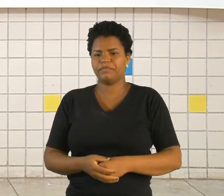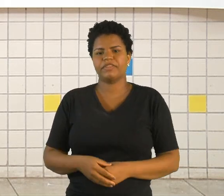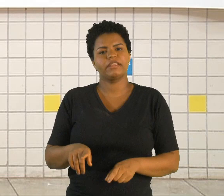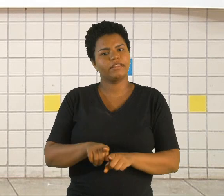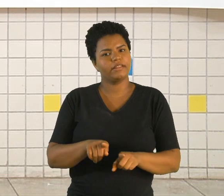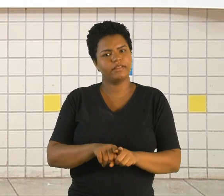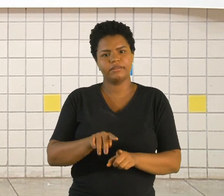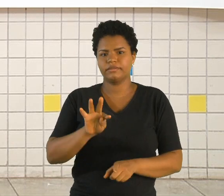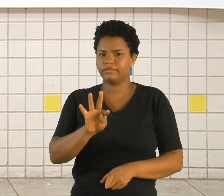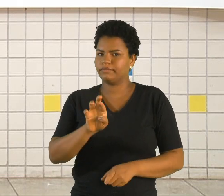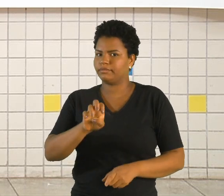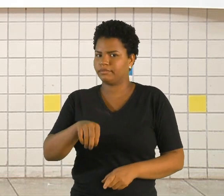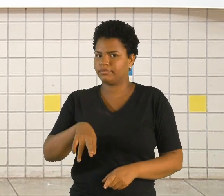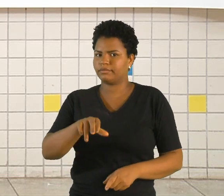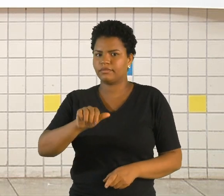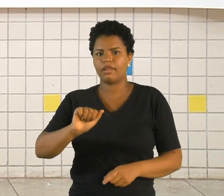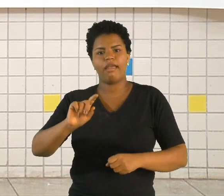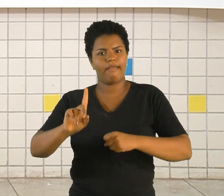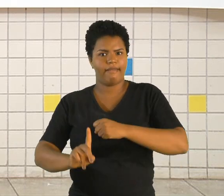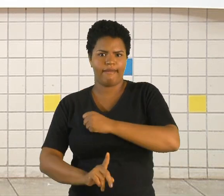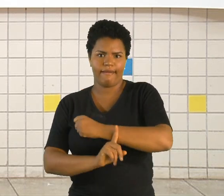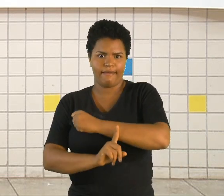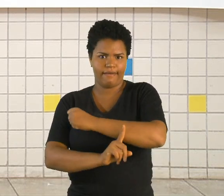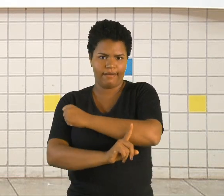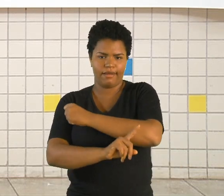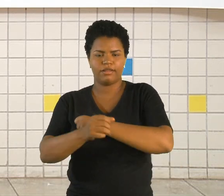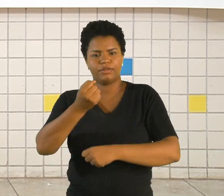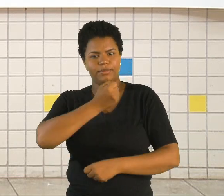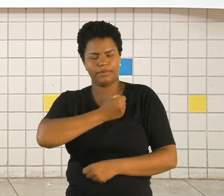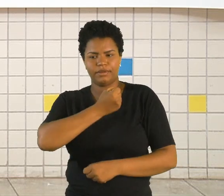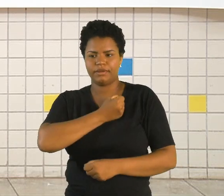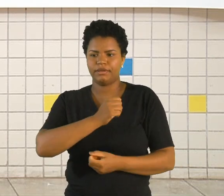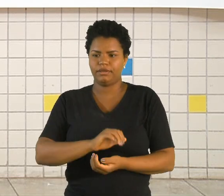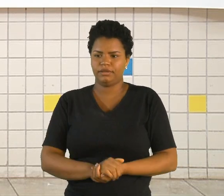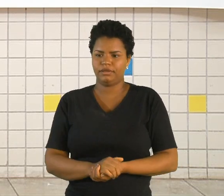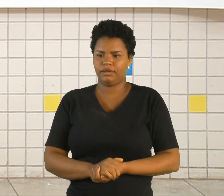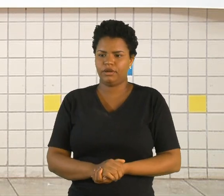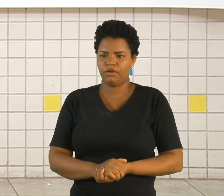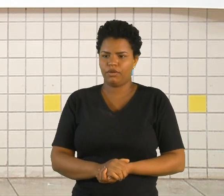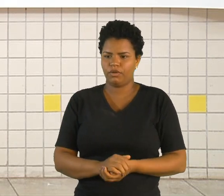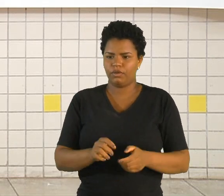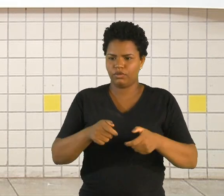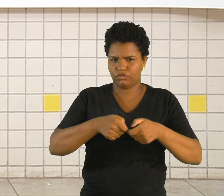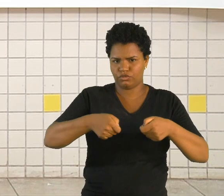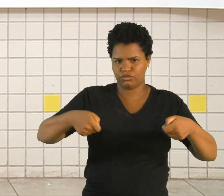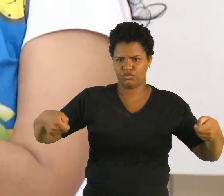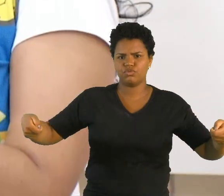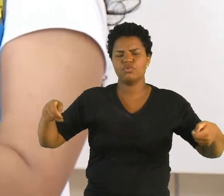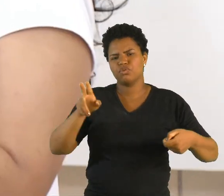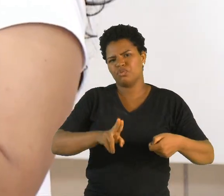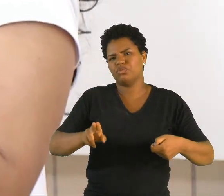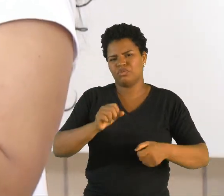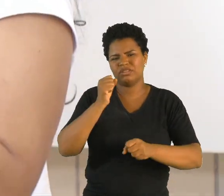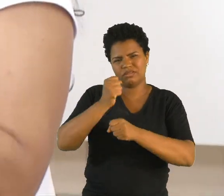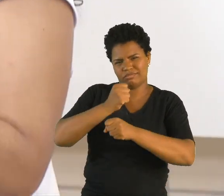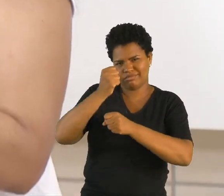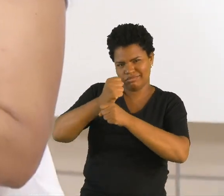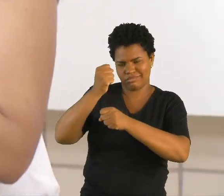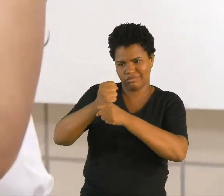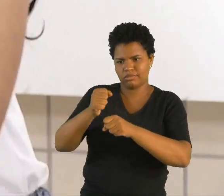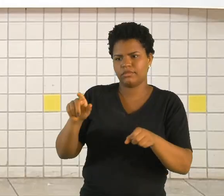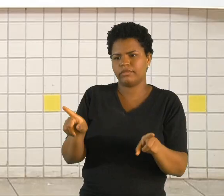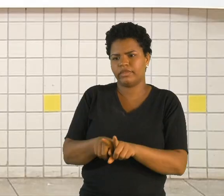é uma reta numérica. Olha, nós temos essa trena que o pessoal usa geralmente em construção. Temos também uma outra